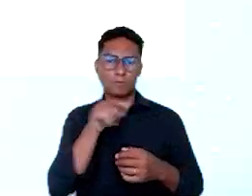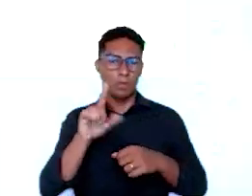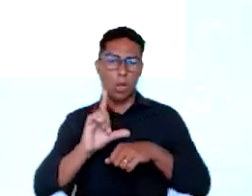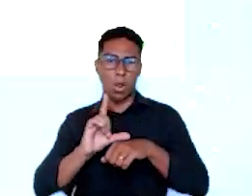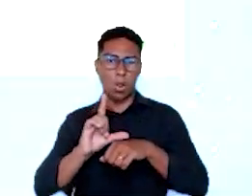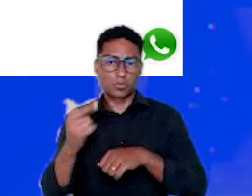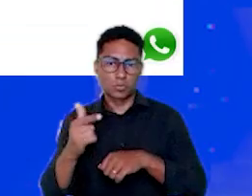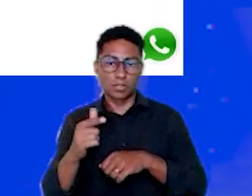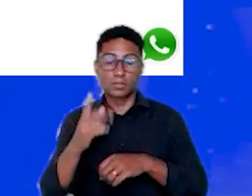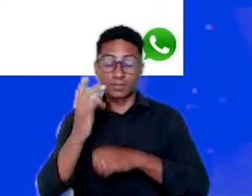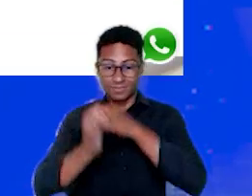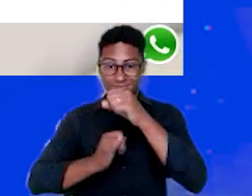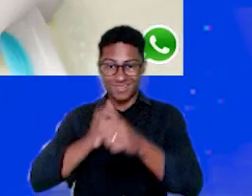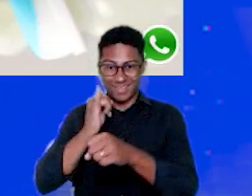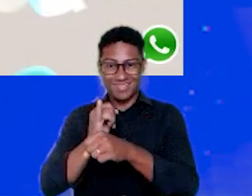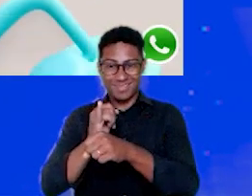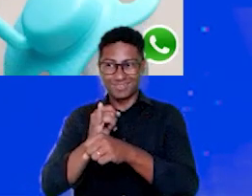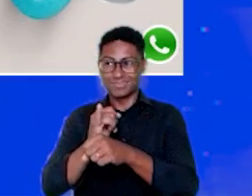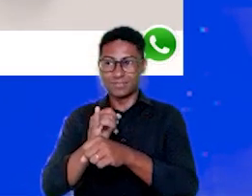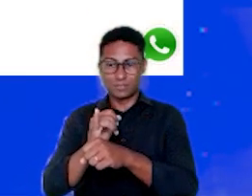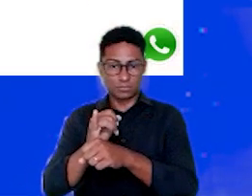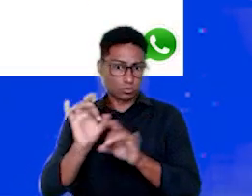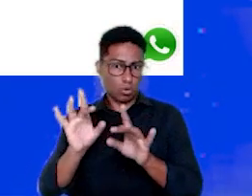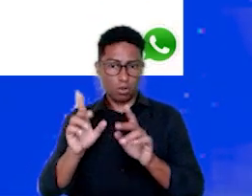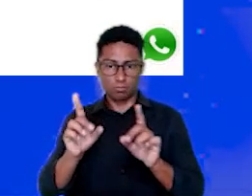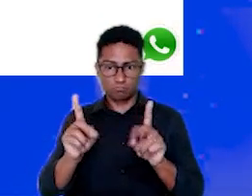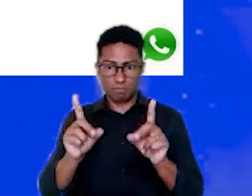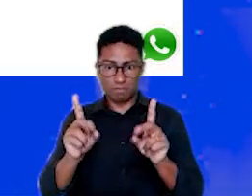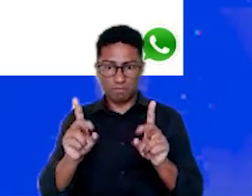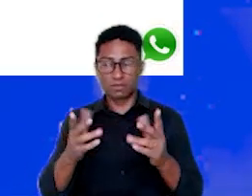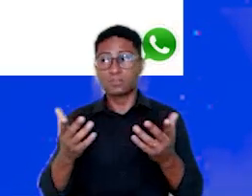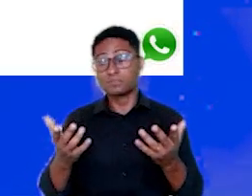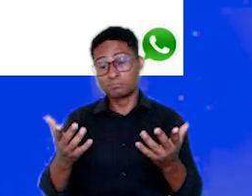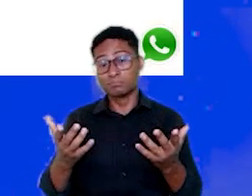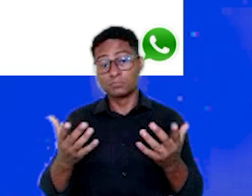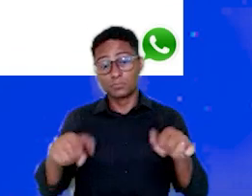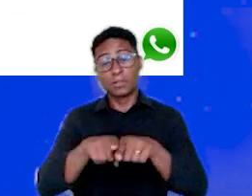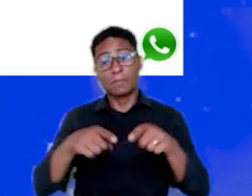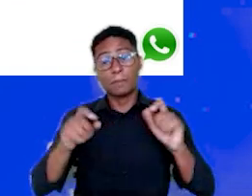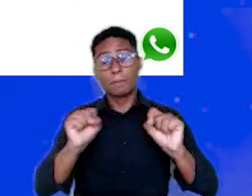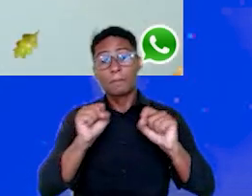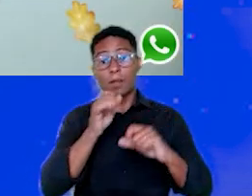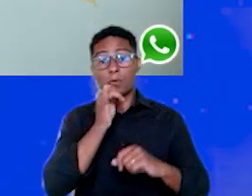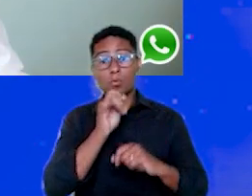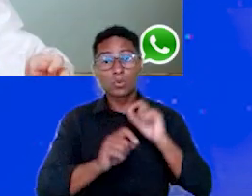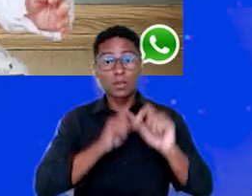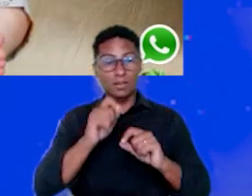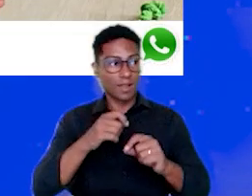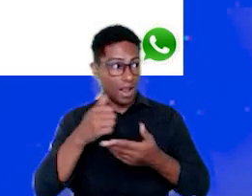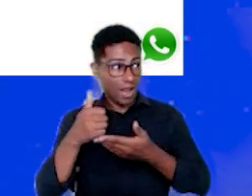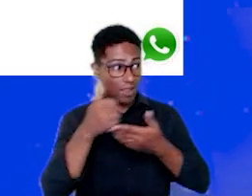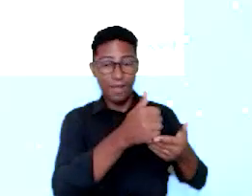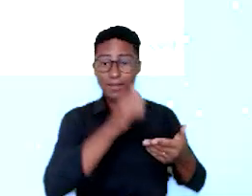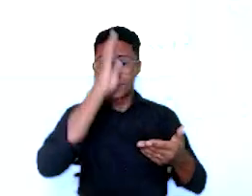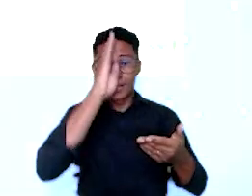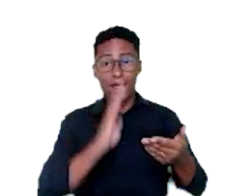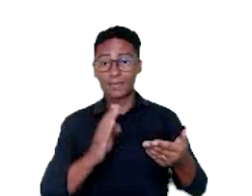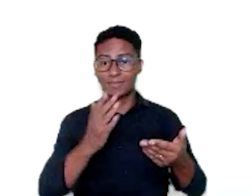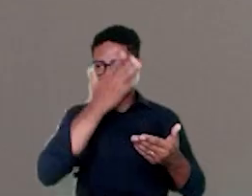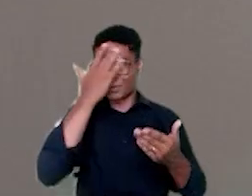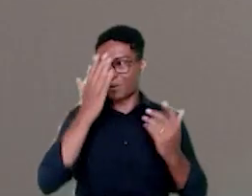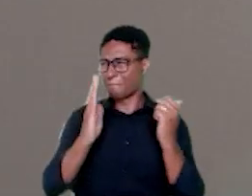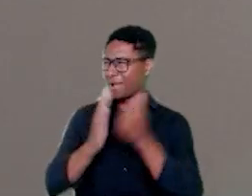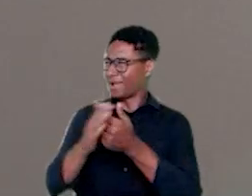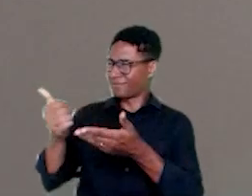estar preparado na sua logística, sim, também, né? Oferecer frete grátis, todo mundo, ninguém quer pagar frete, não, né? É algo que pode